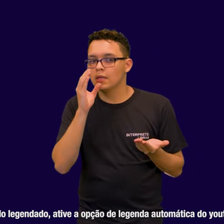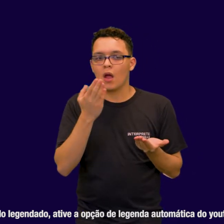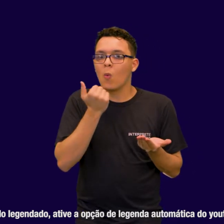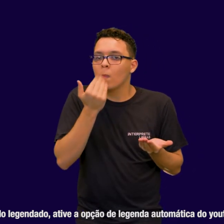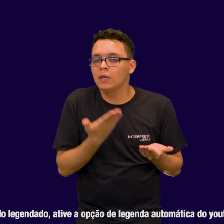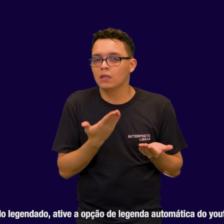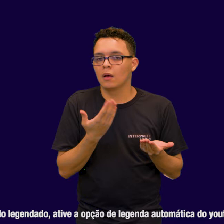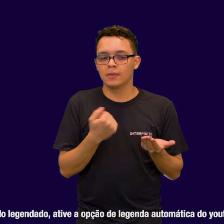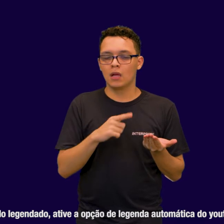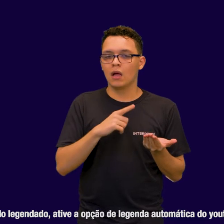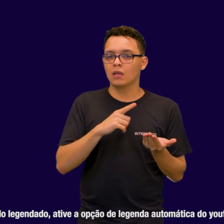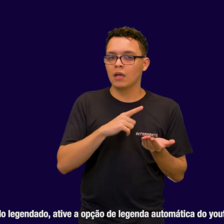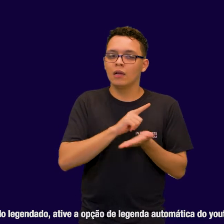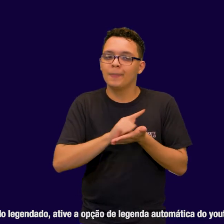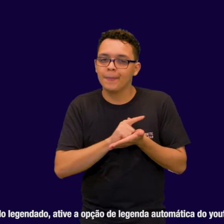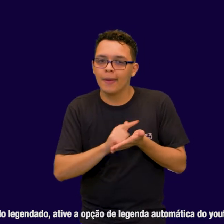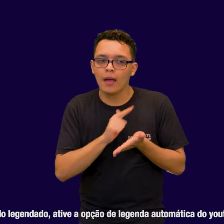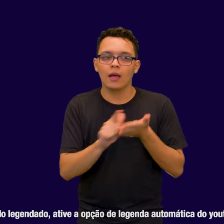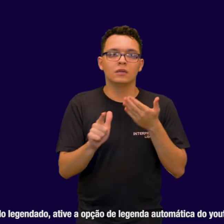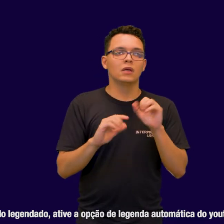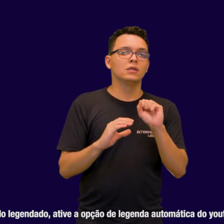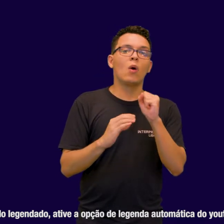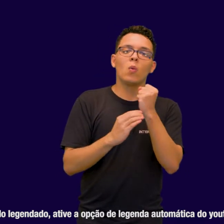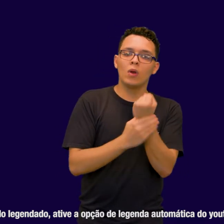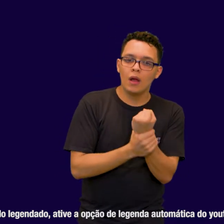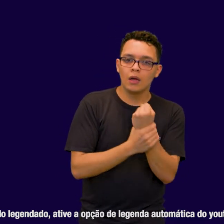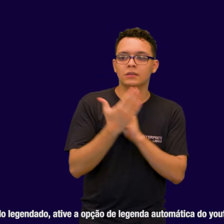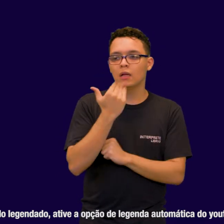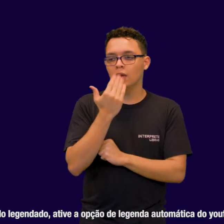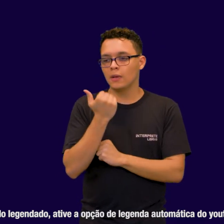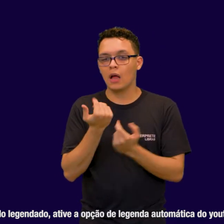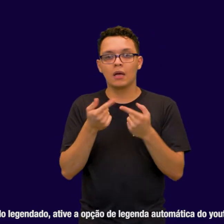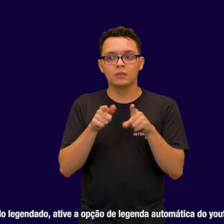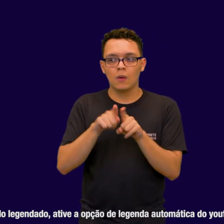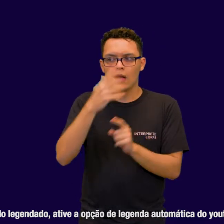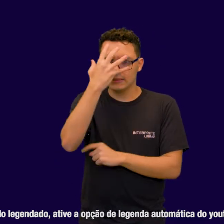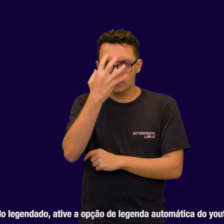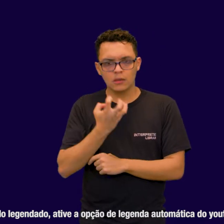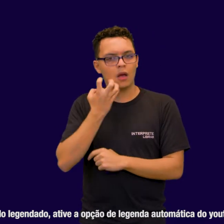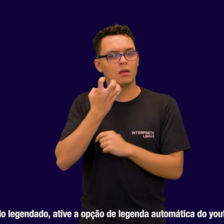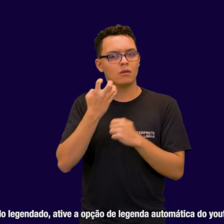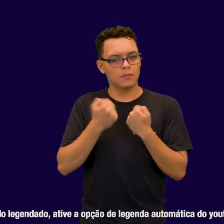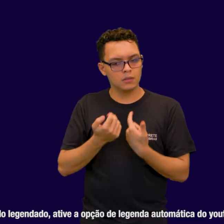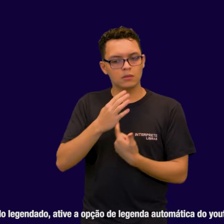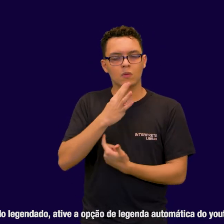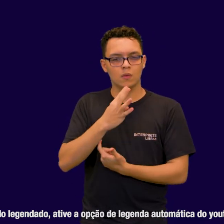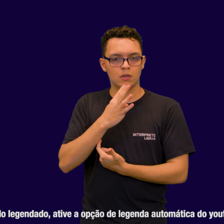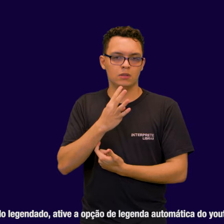então são questões muito sérias que são únicas desse mercado que a pessoa precisa